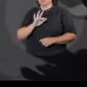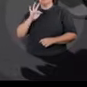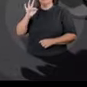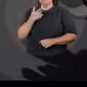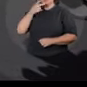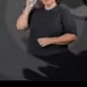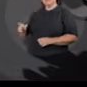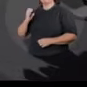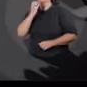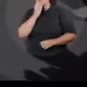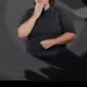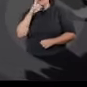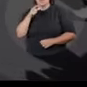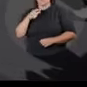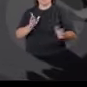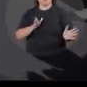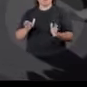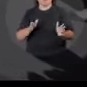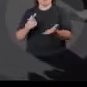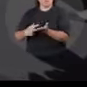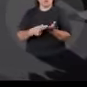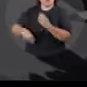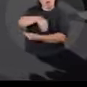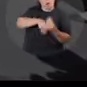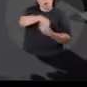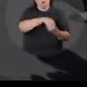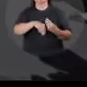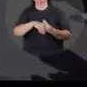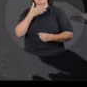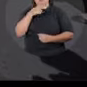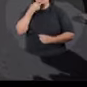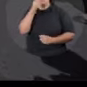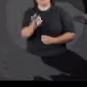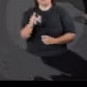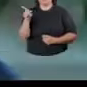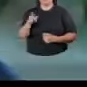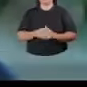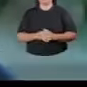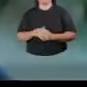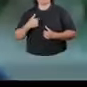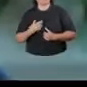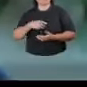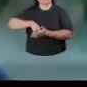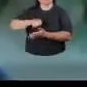Polícia Federal aponta Paulo dantas como intermediador de esquema de corrupção o pai dele confirma